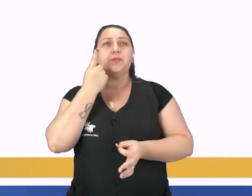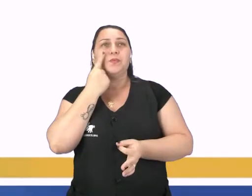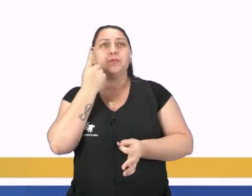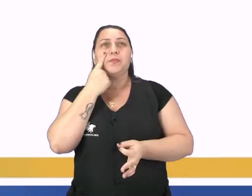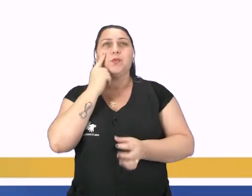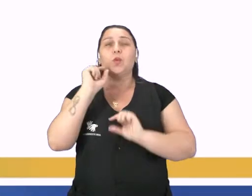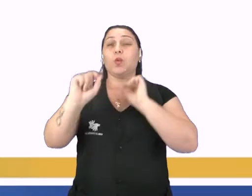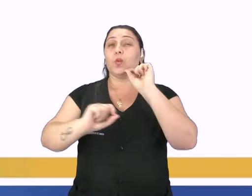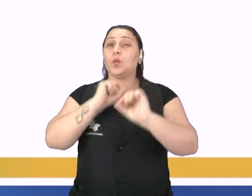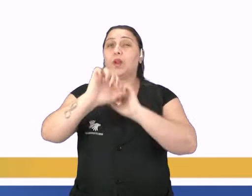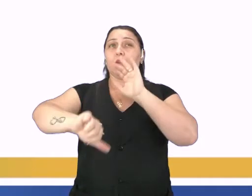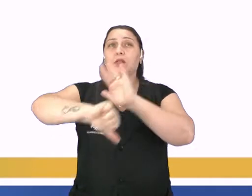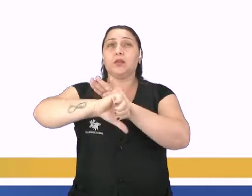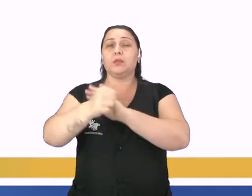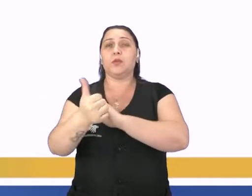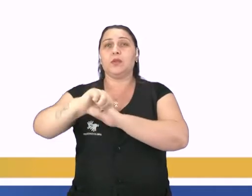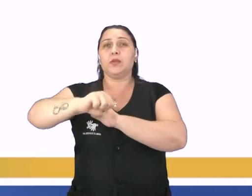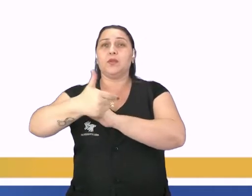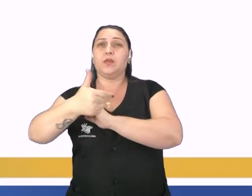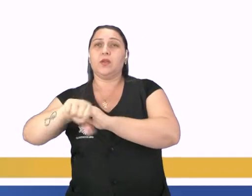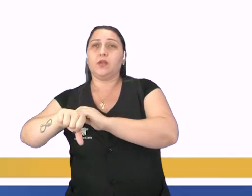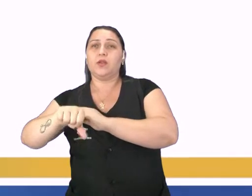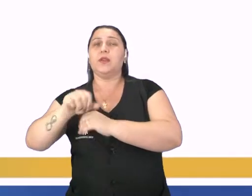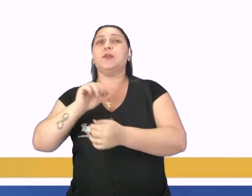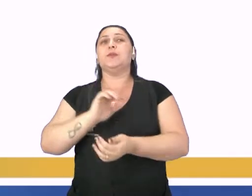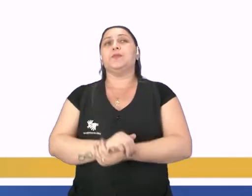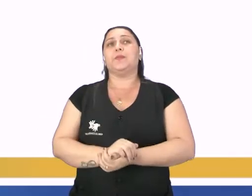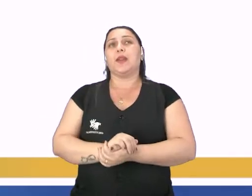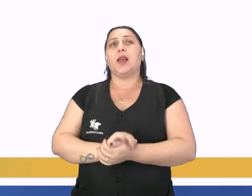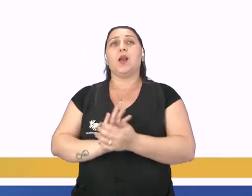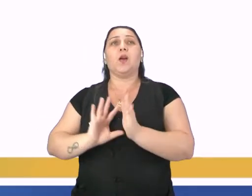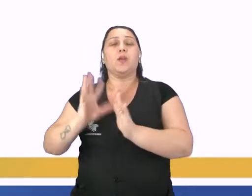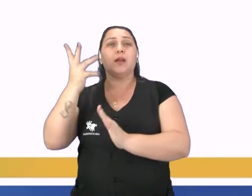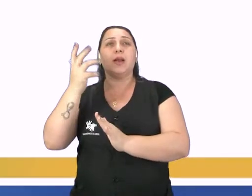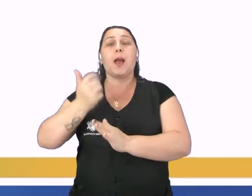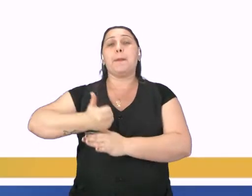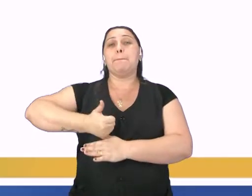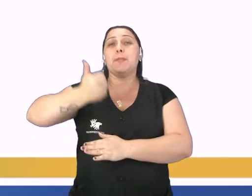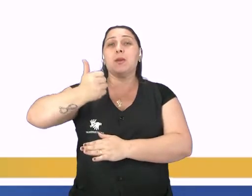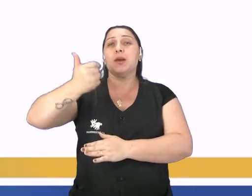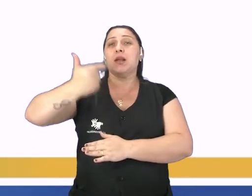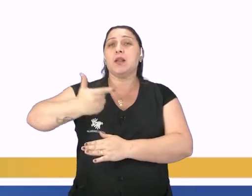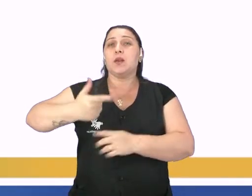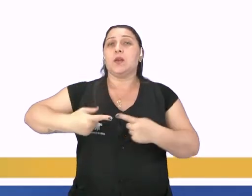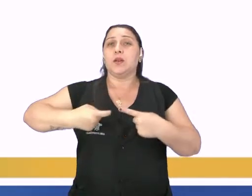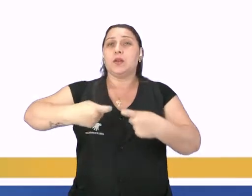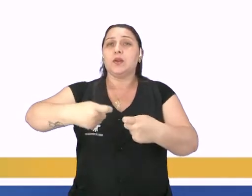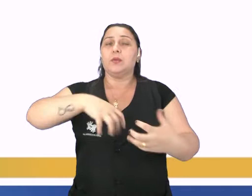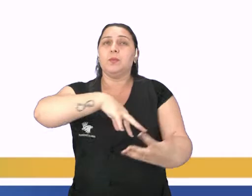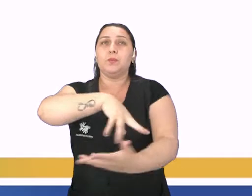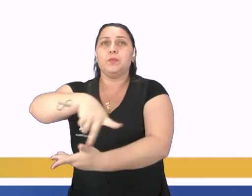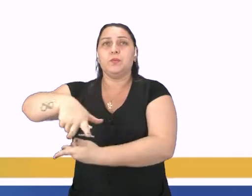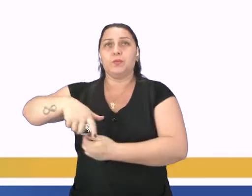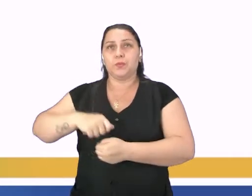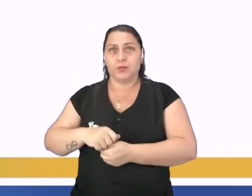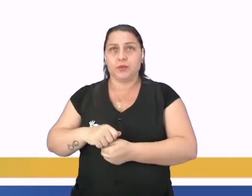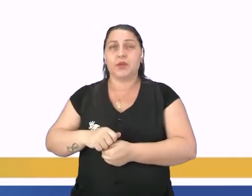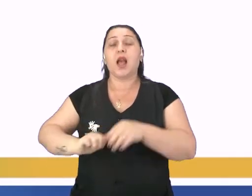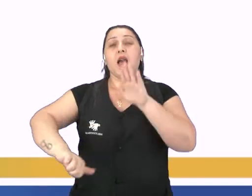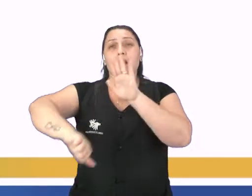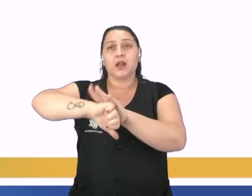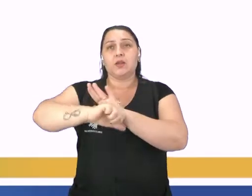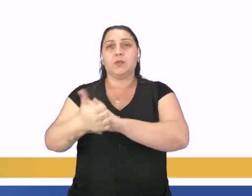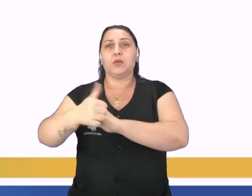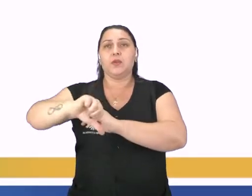Observem. O que foi a crise de 1929? Ocorrida entre a Primeira e a Segunda Guerra Mundial, a crise